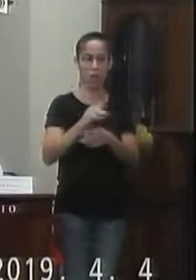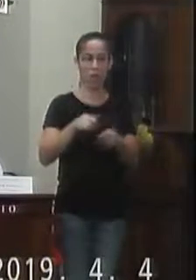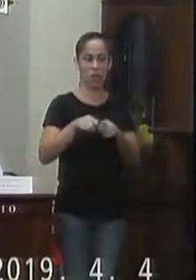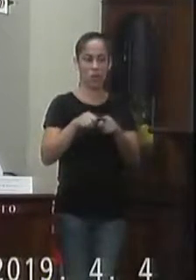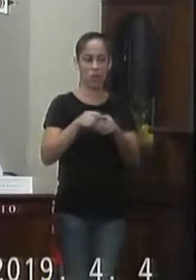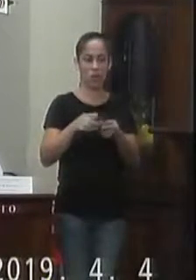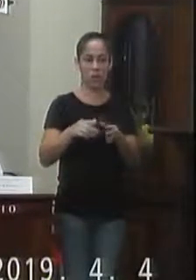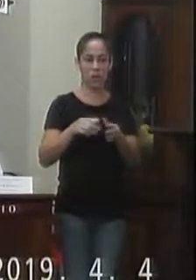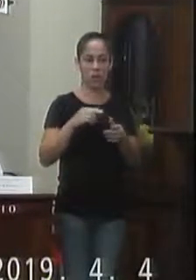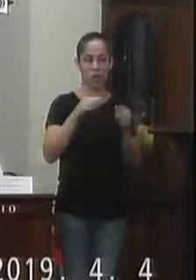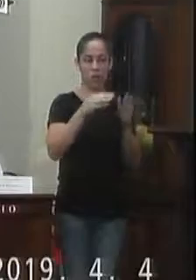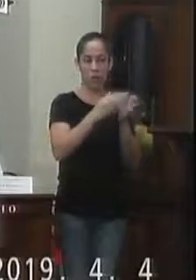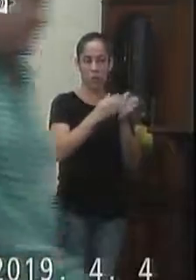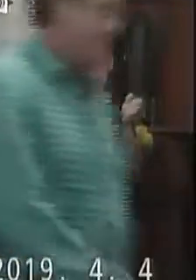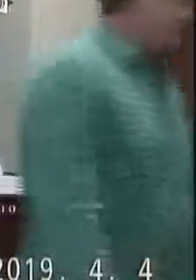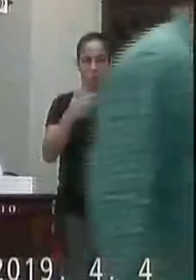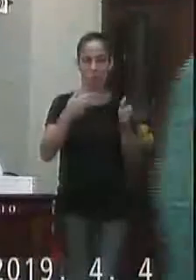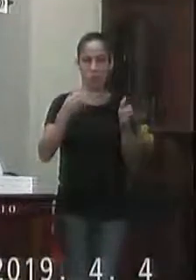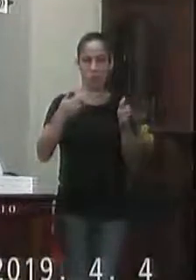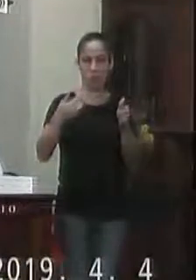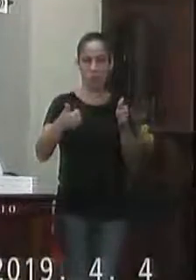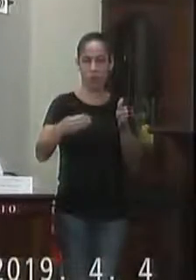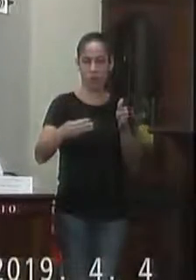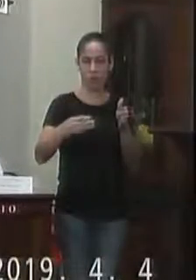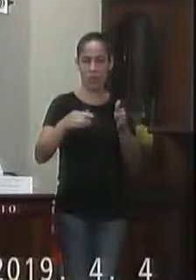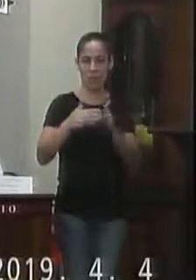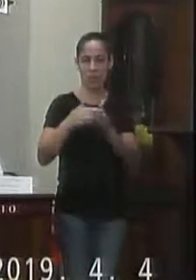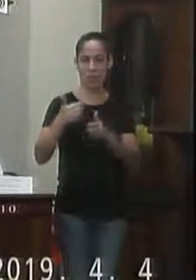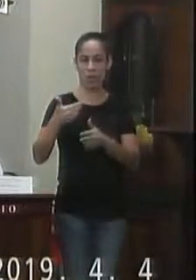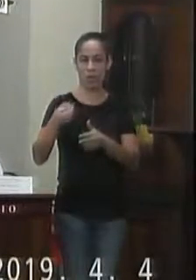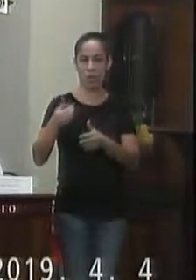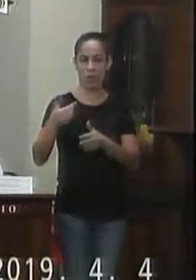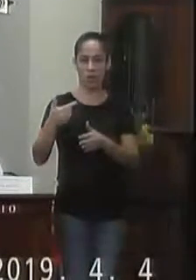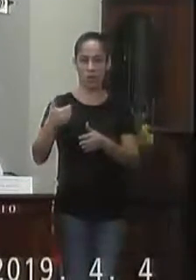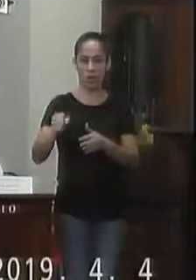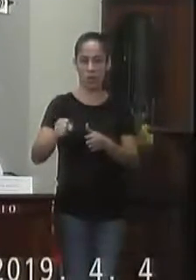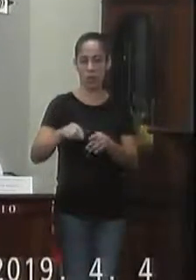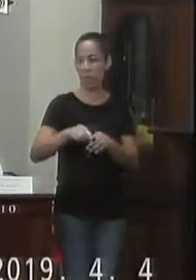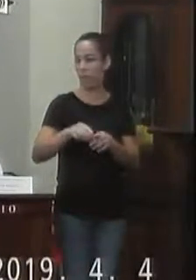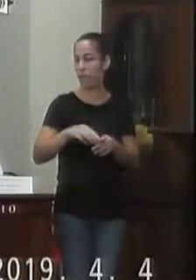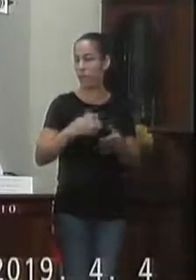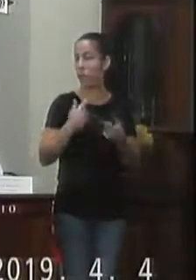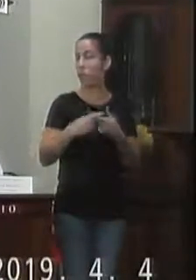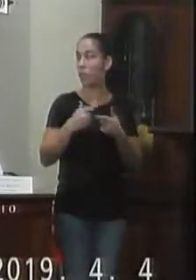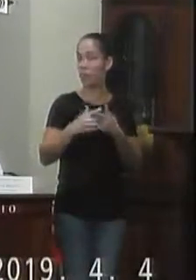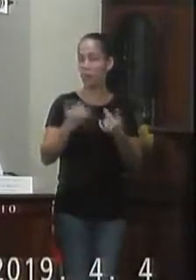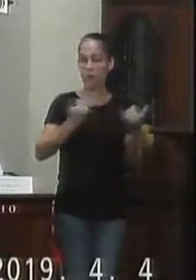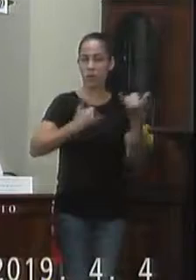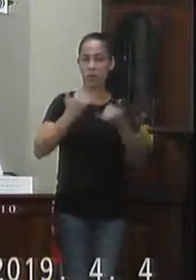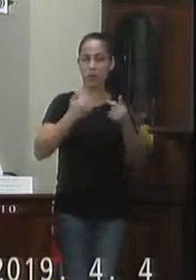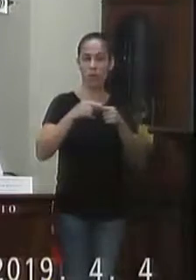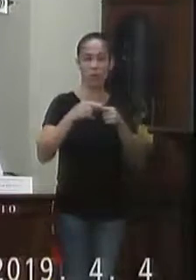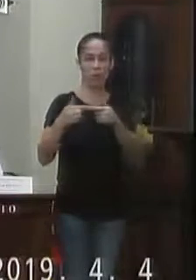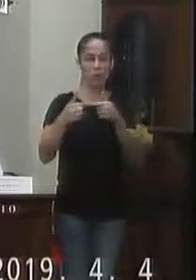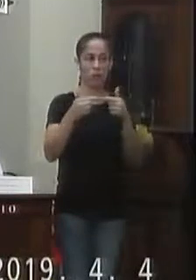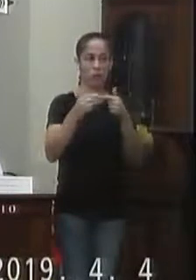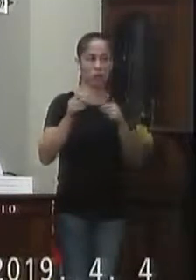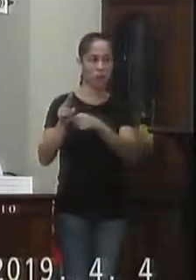mesma no período de 2013 a 2018. Justificativo. Trata-se de informações inerentes à